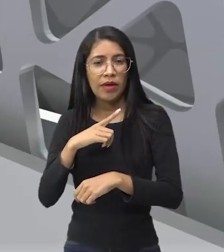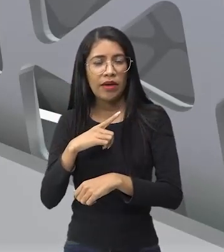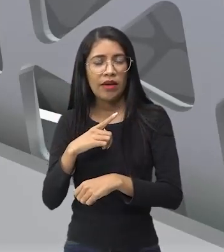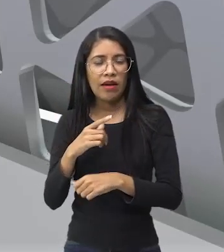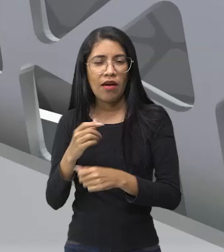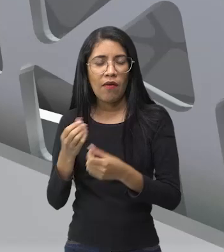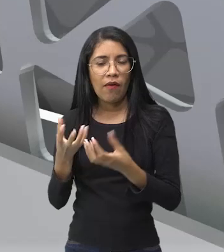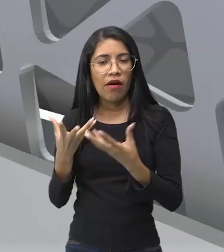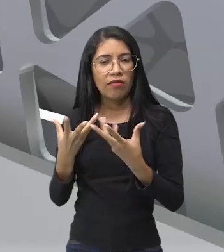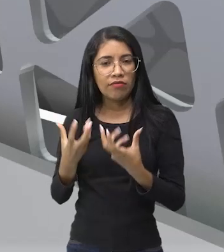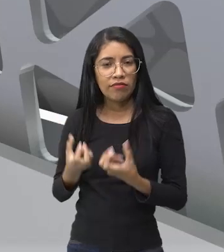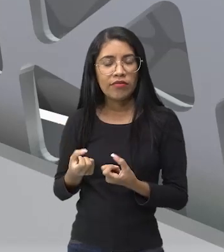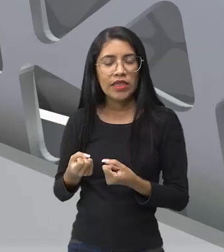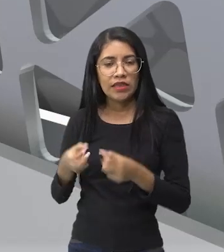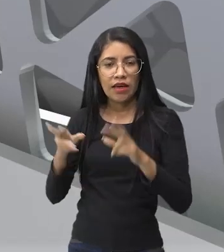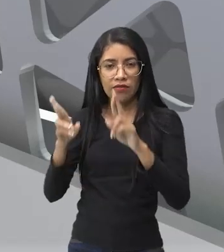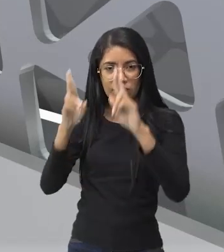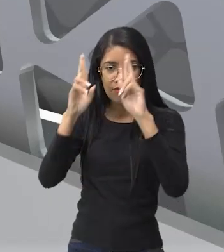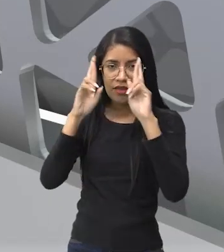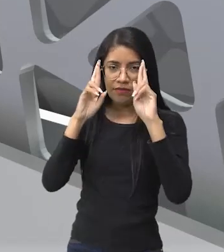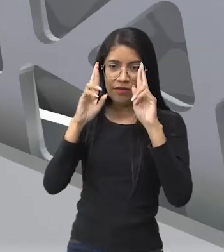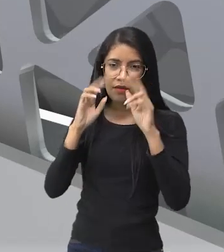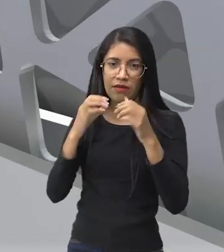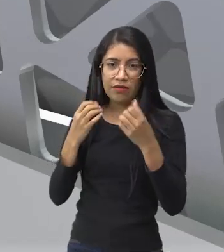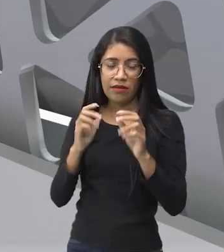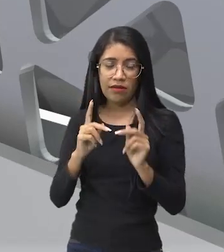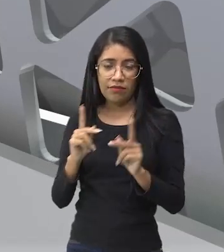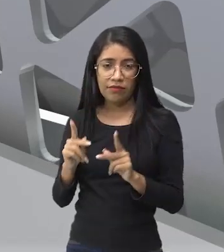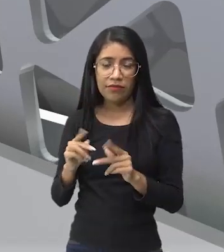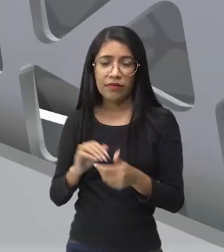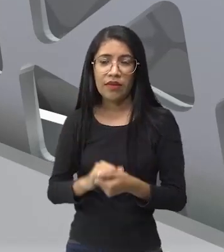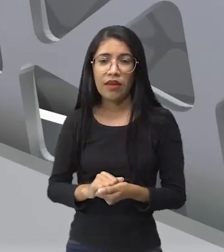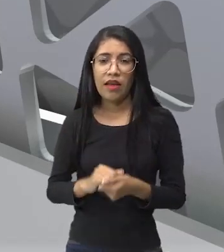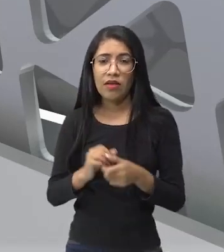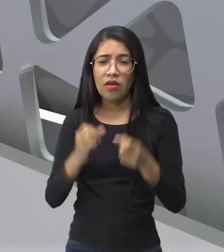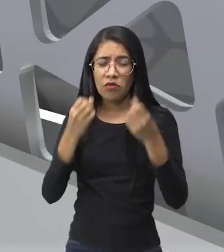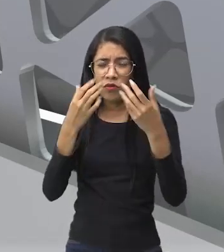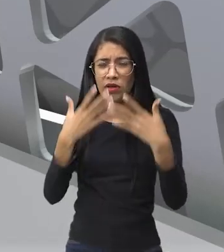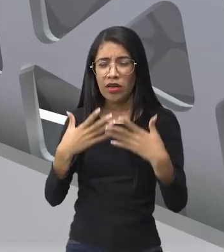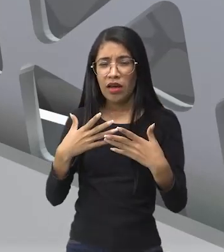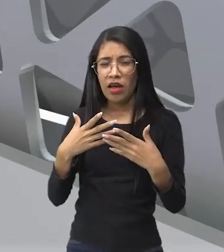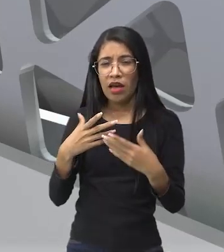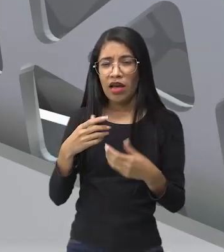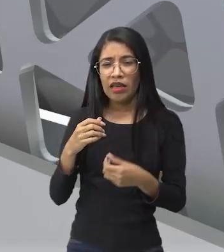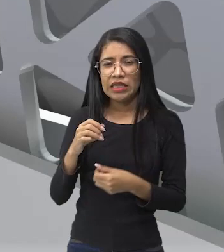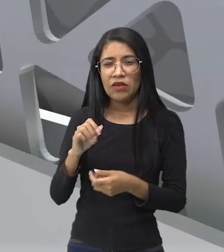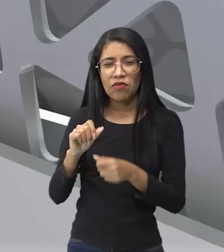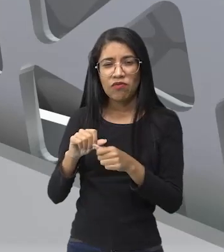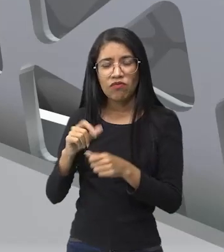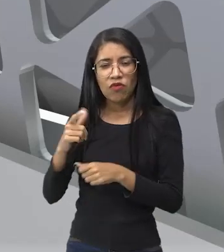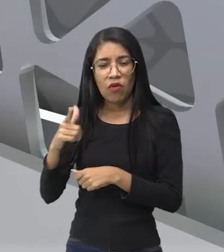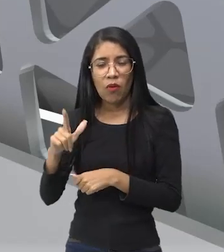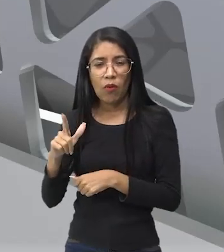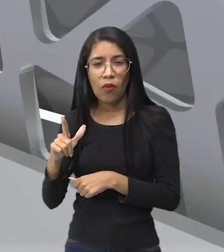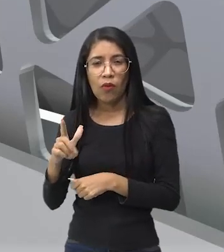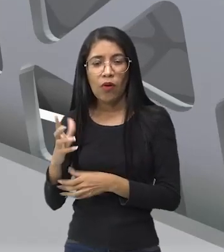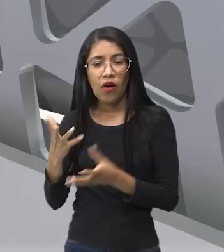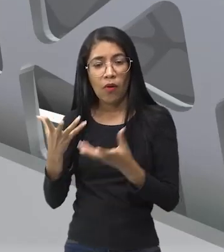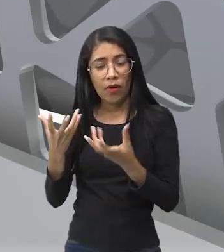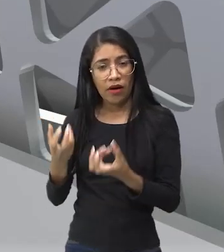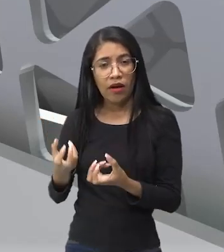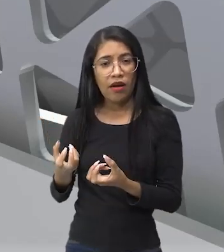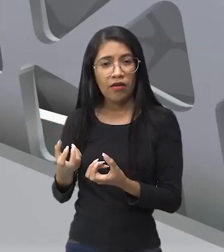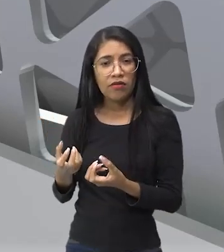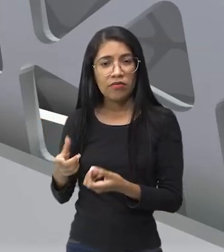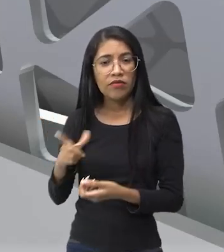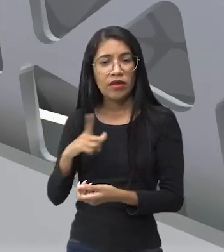que eu quero respeito. Certo? Eu sempre digo que nós só fazemos com os outros o que nós queremos que os outros